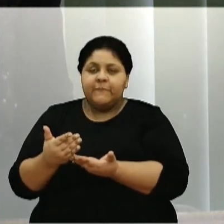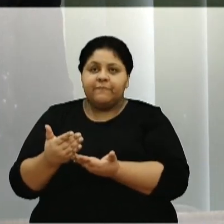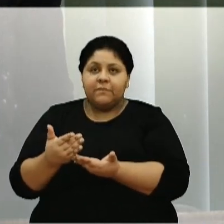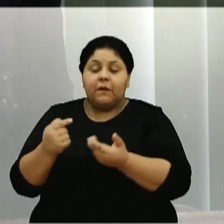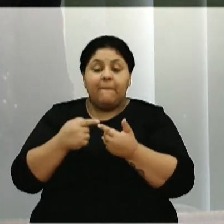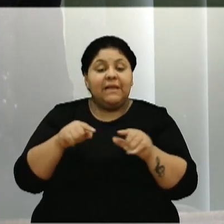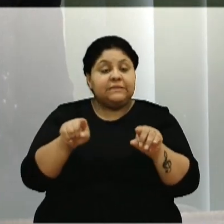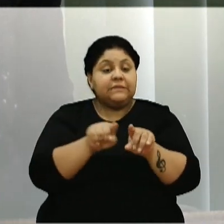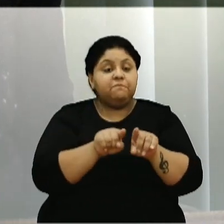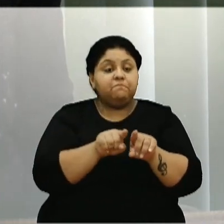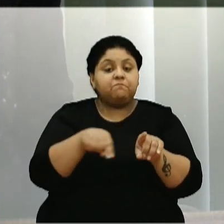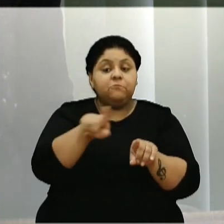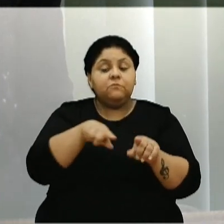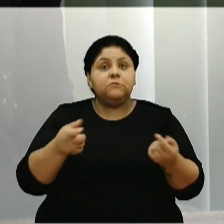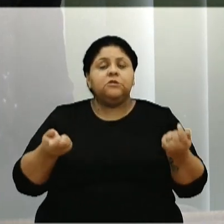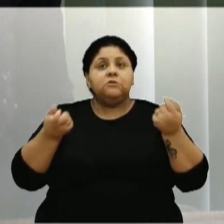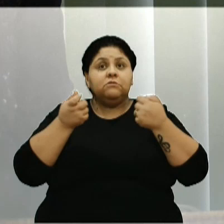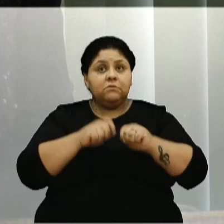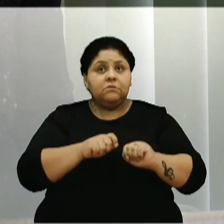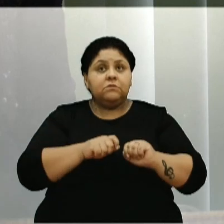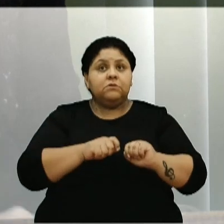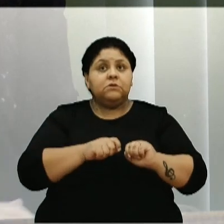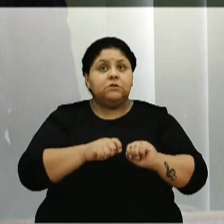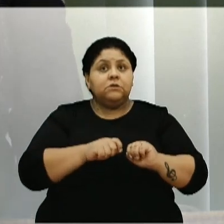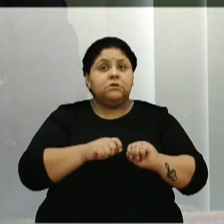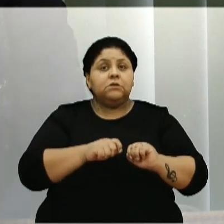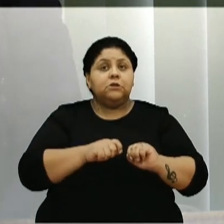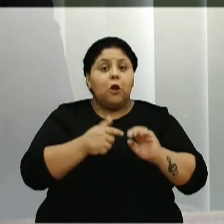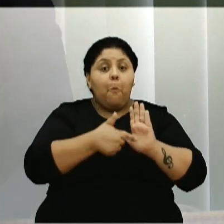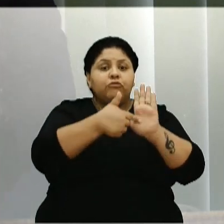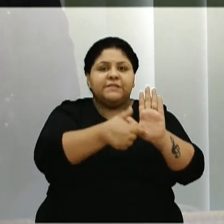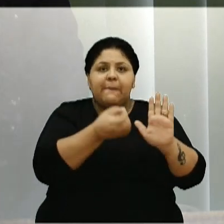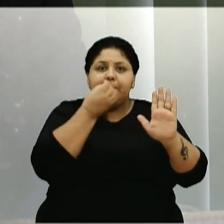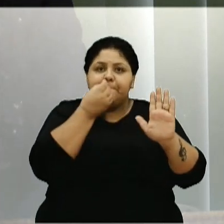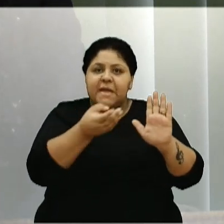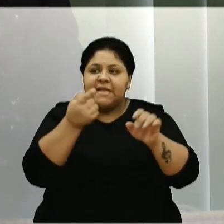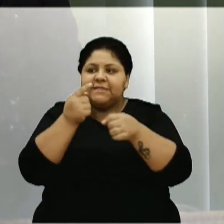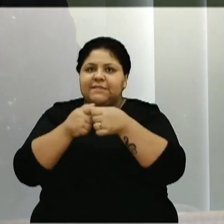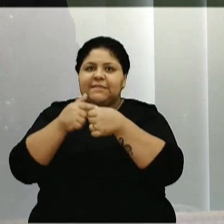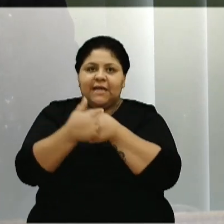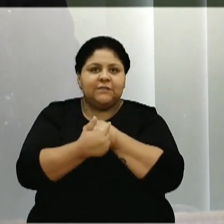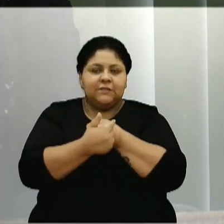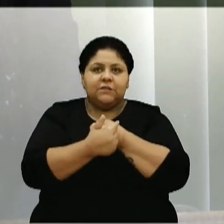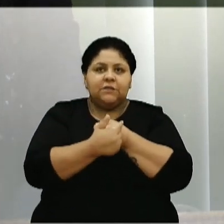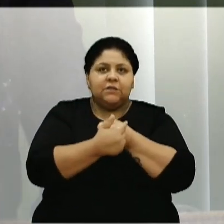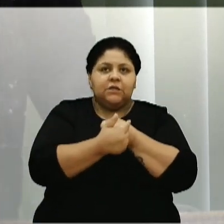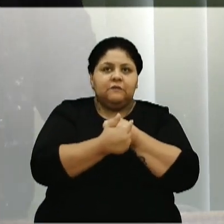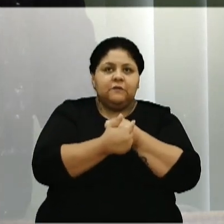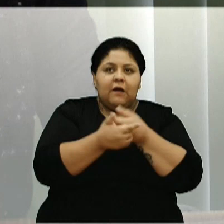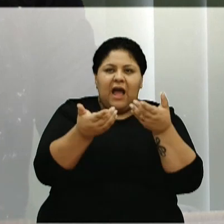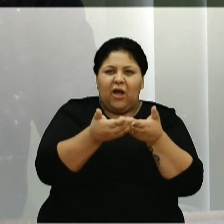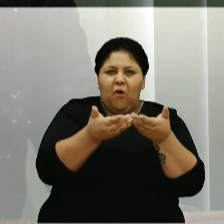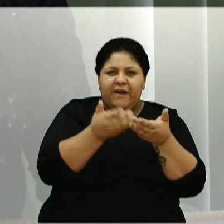mas também nós precisamos vender bem essa cidade agora, para que ela, no meio dessas cinzas,